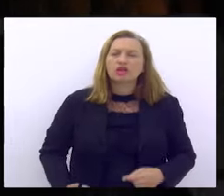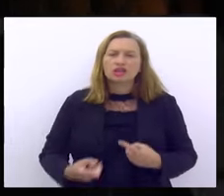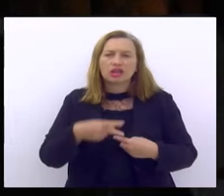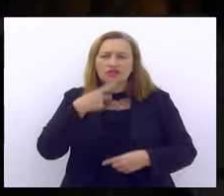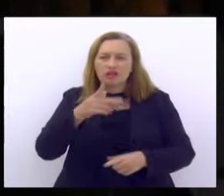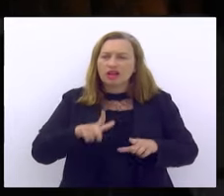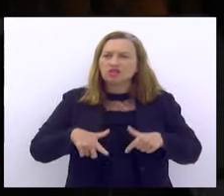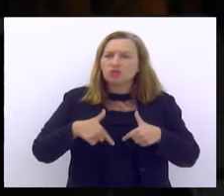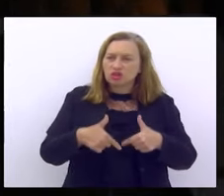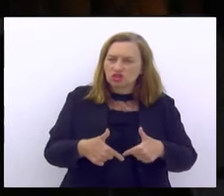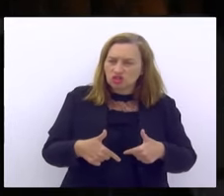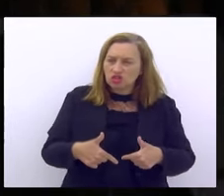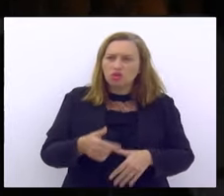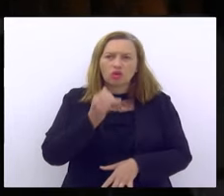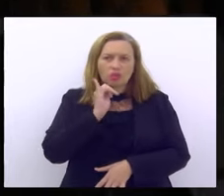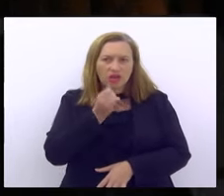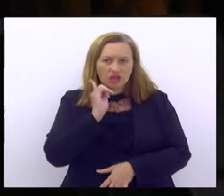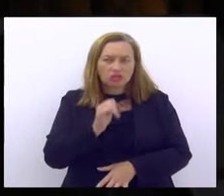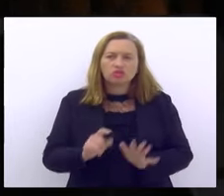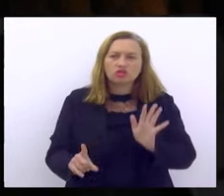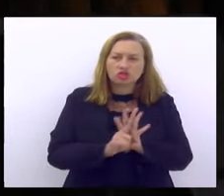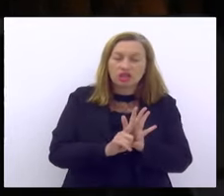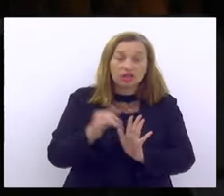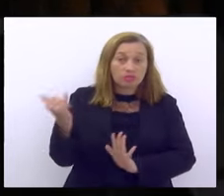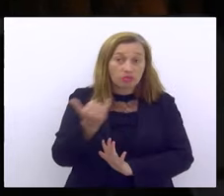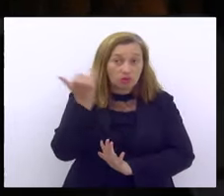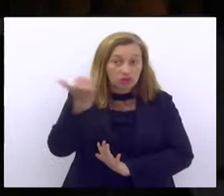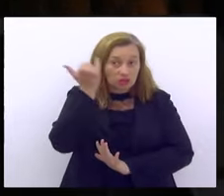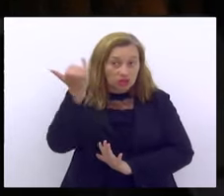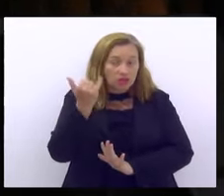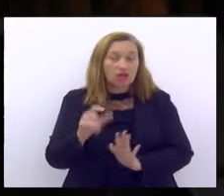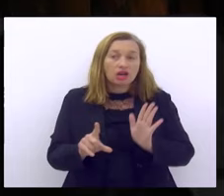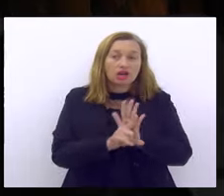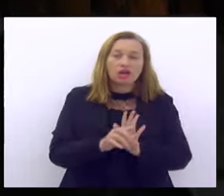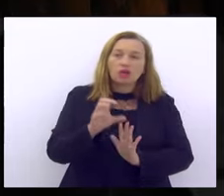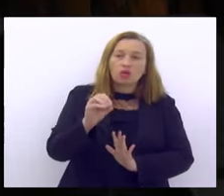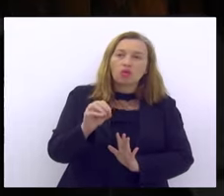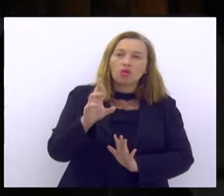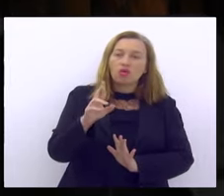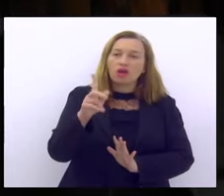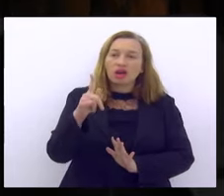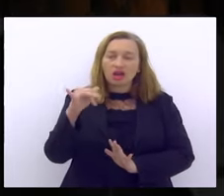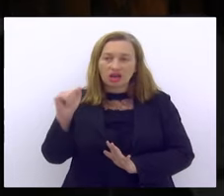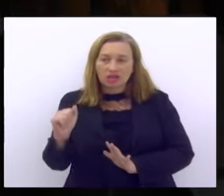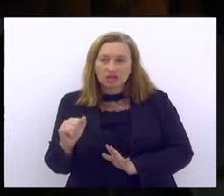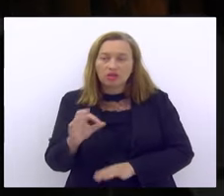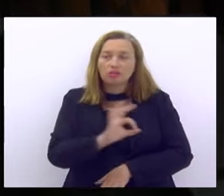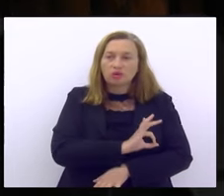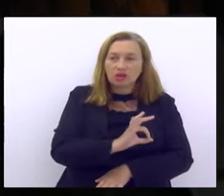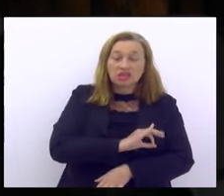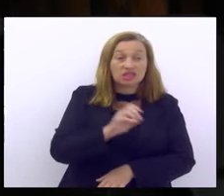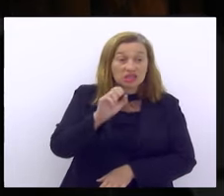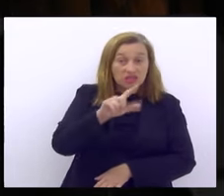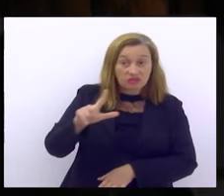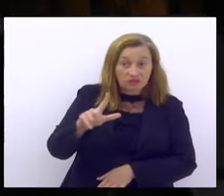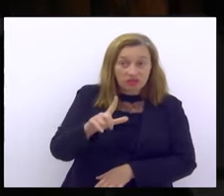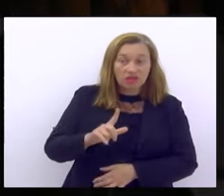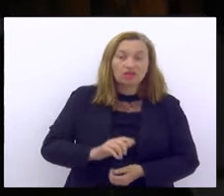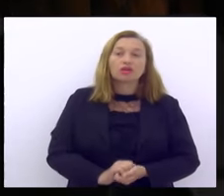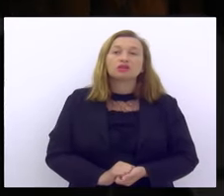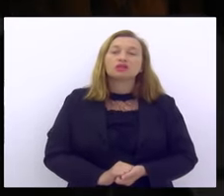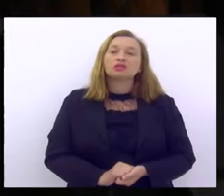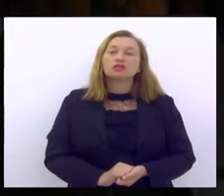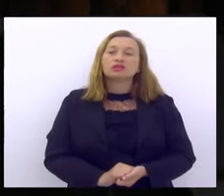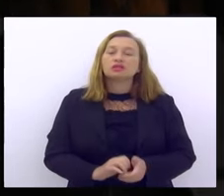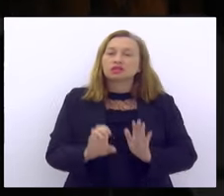nas atitudes, como relator de leis importantes, como a Lei Orgânica da Polícia Civil, da Polícia Penal, como o Estatuto do Servidor